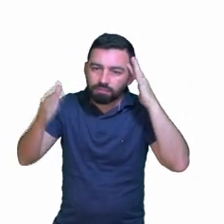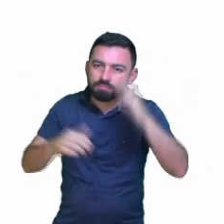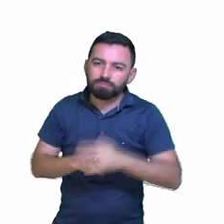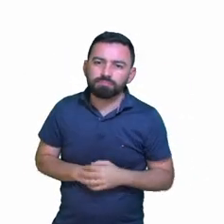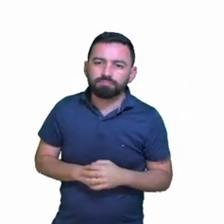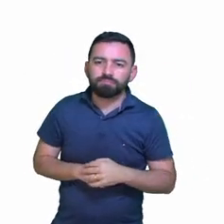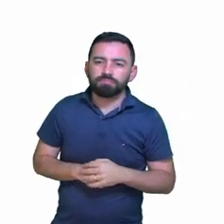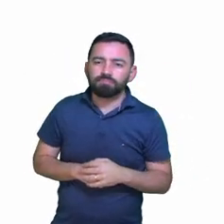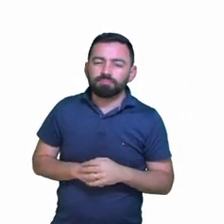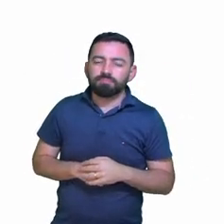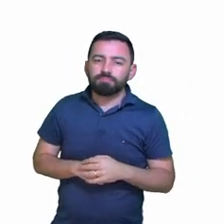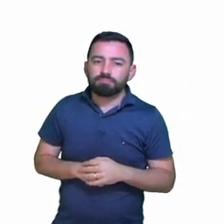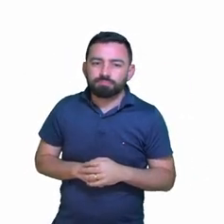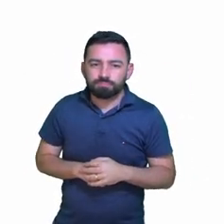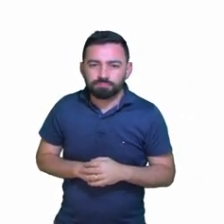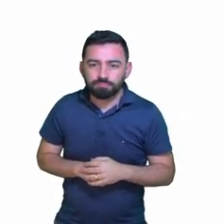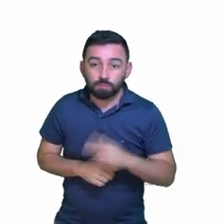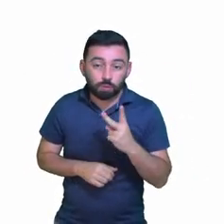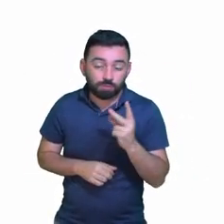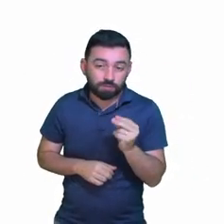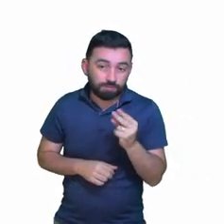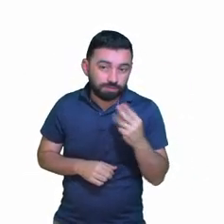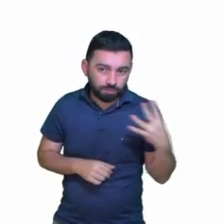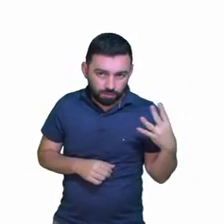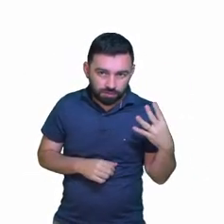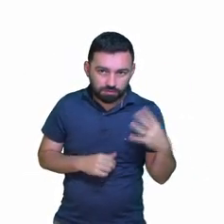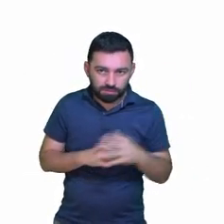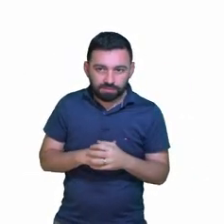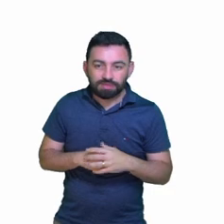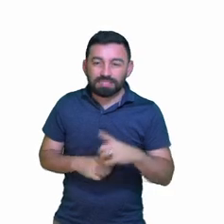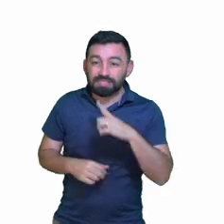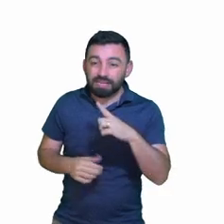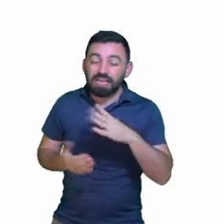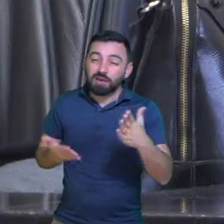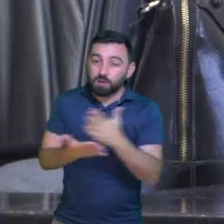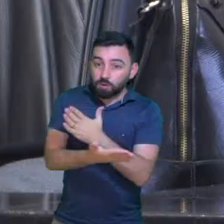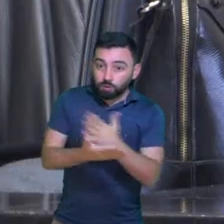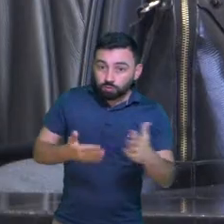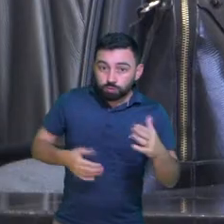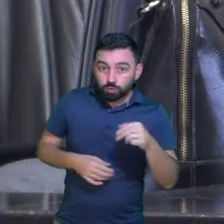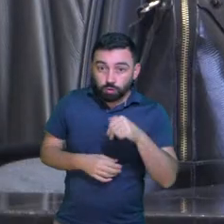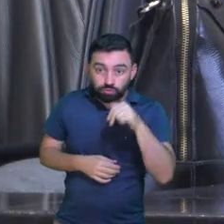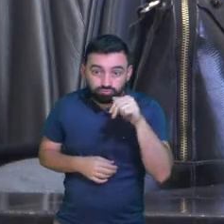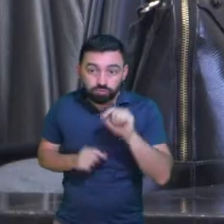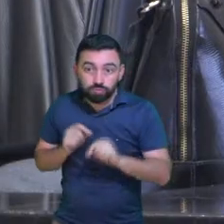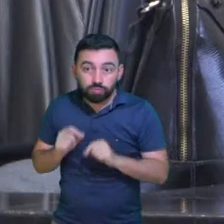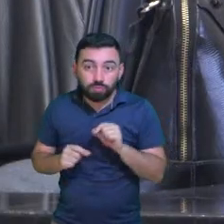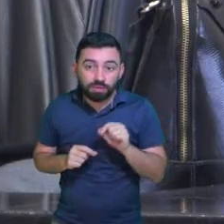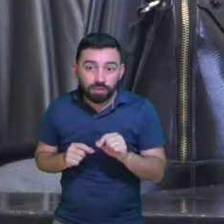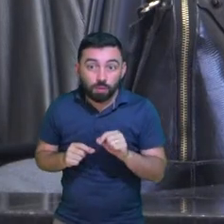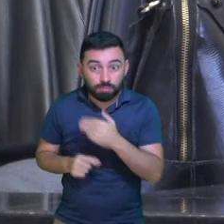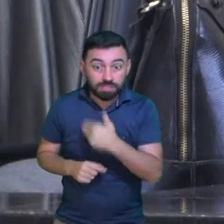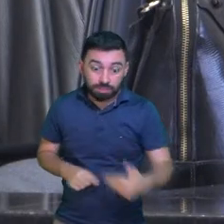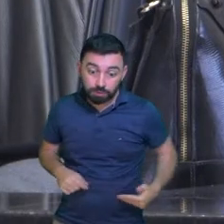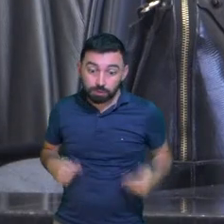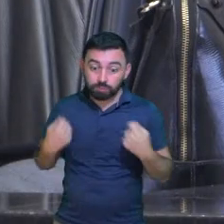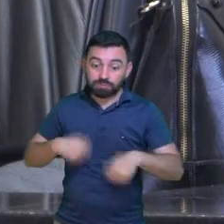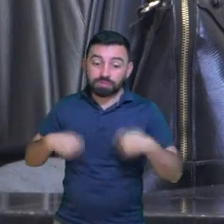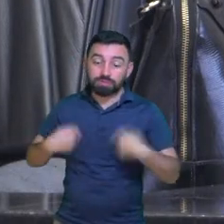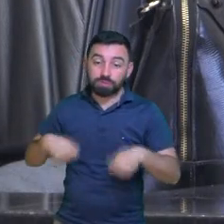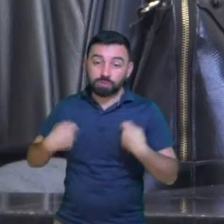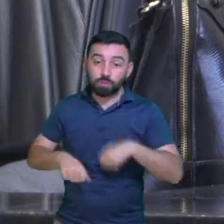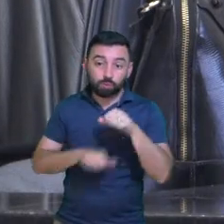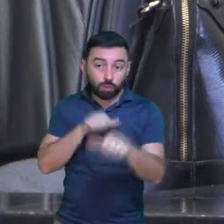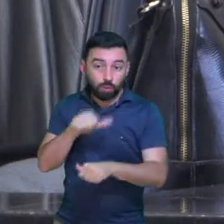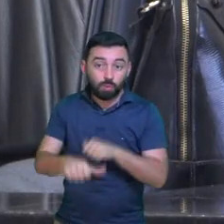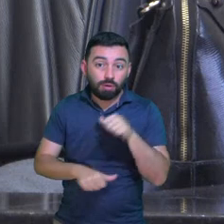a a do 2024 faz algumas alguns nes né porque o ministro precisou trocar o